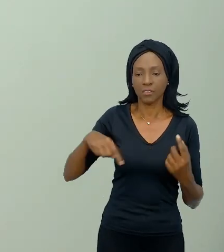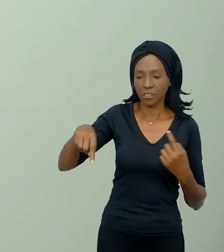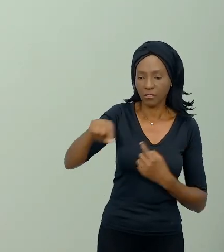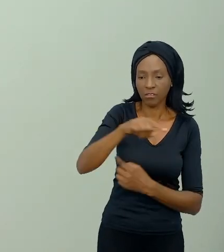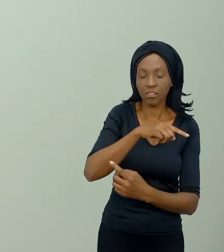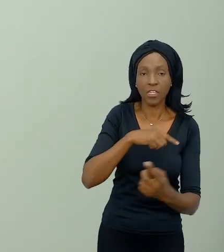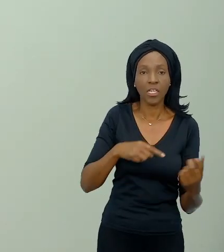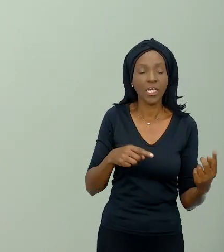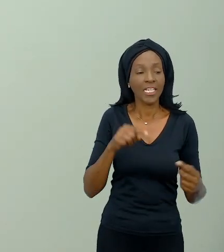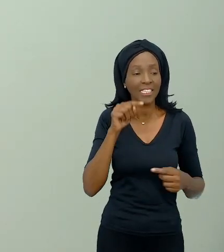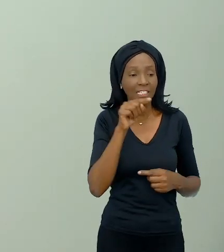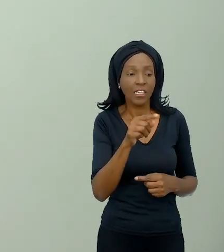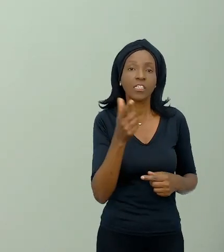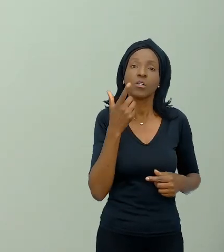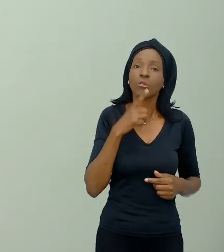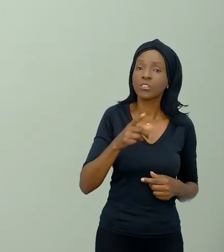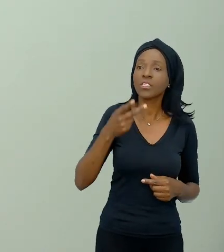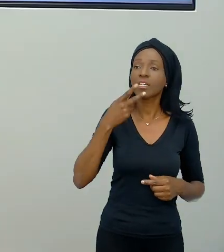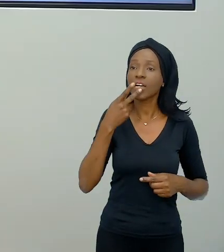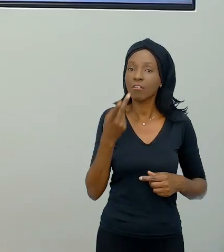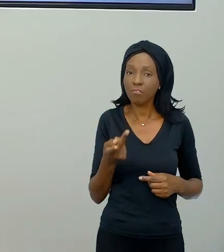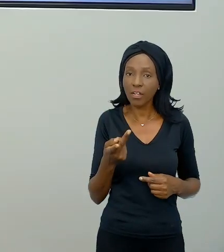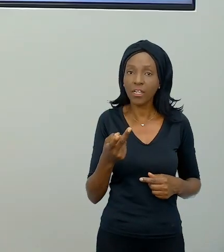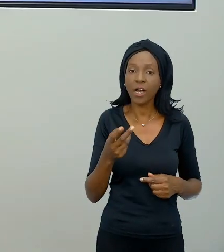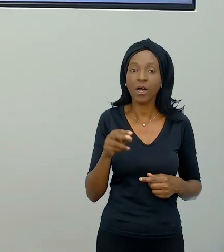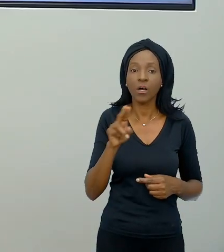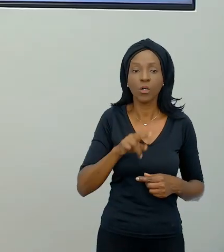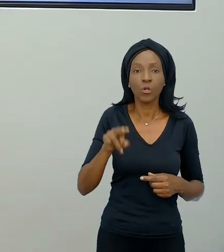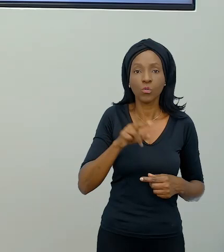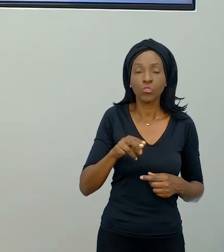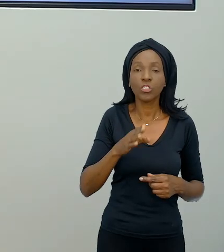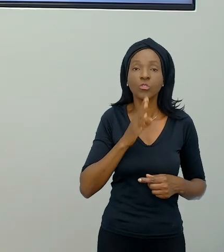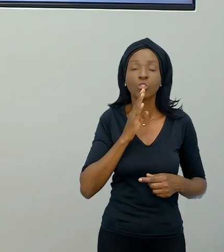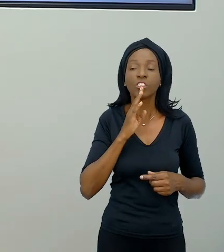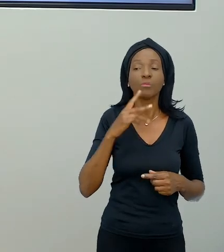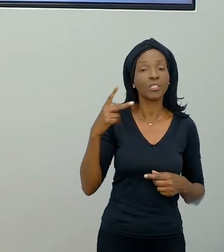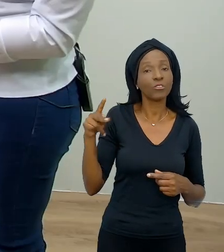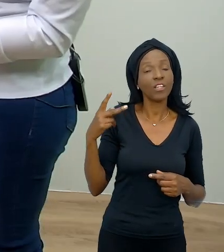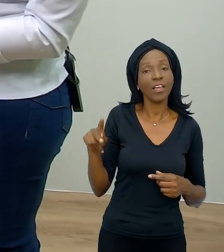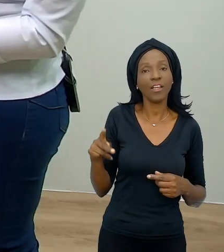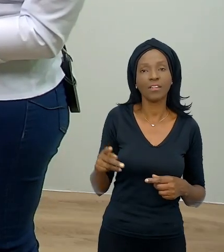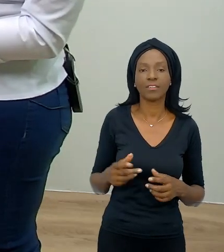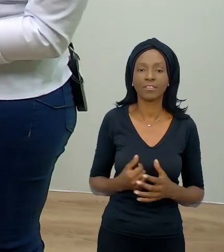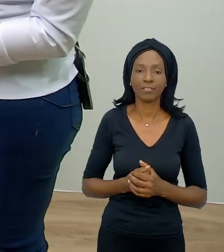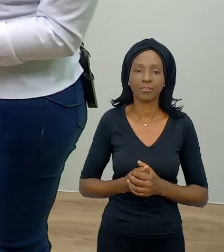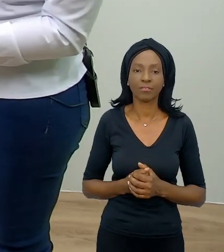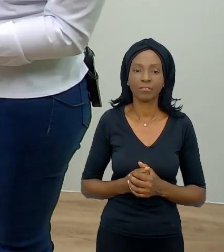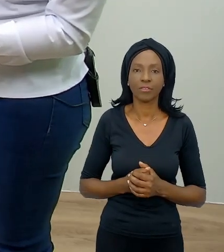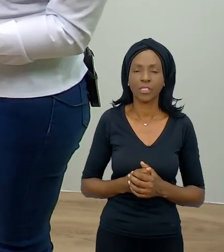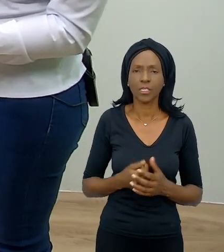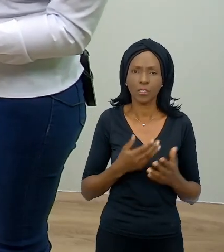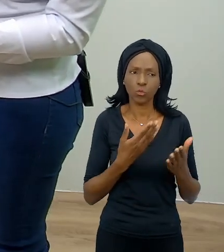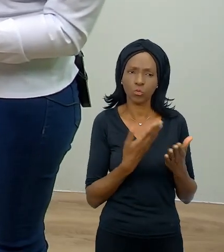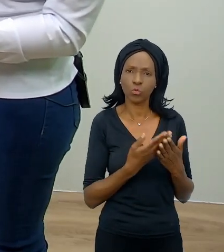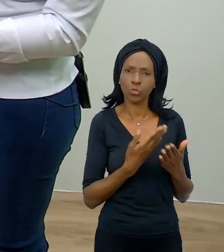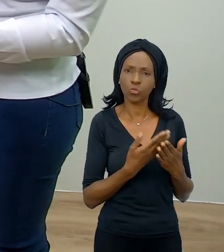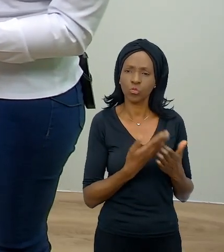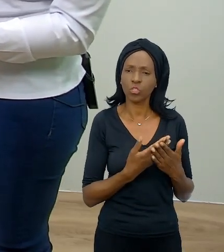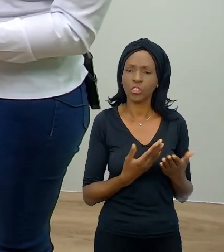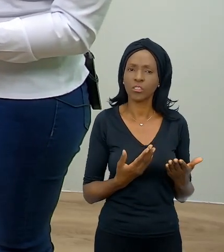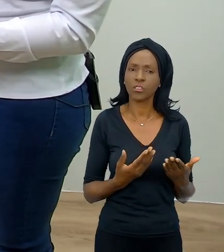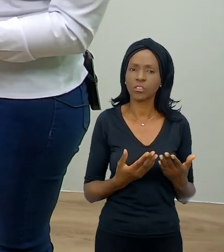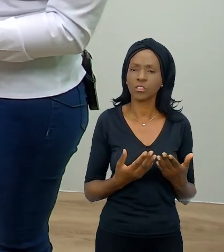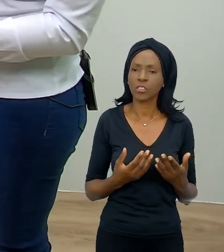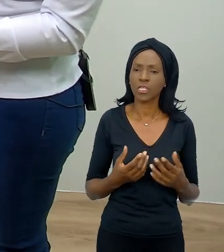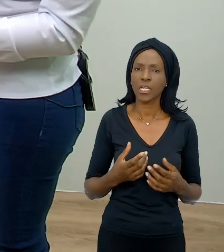que ele possa falar alguma coisa baseada nos conhecimentos prévios que ele teve, né? Então, veja, quando o estudante ele tem a